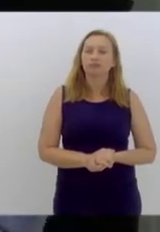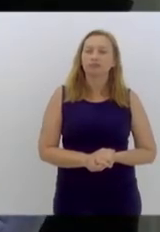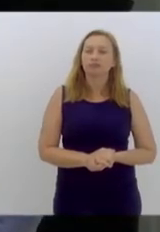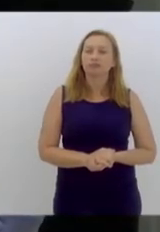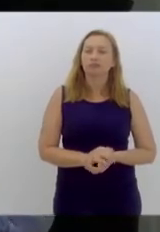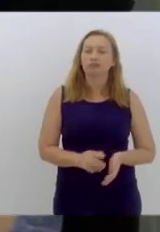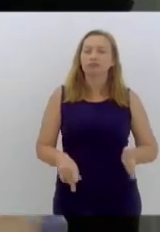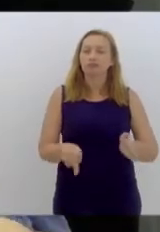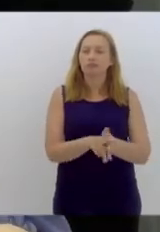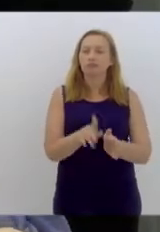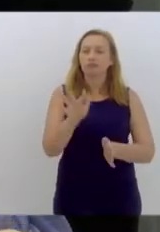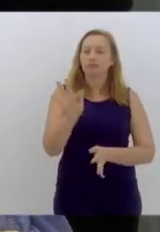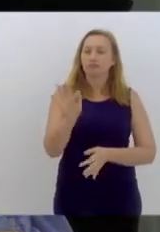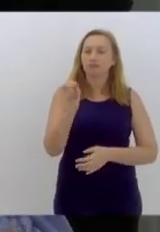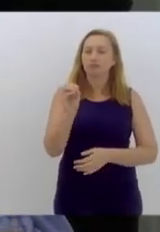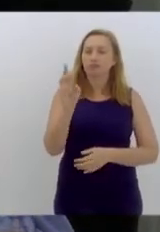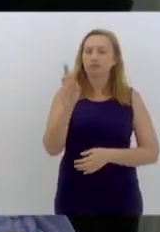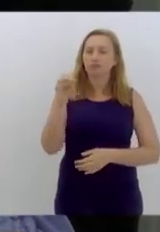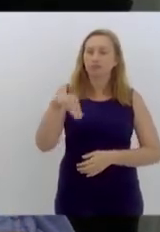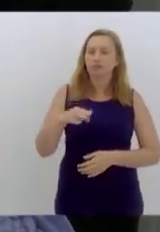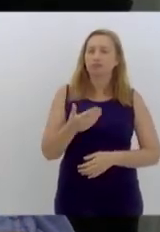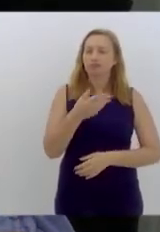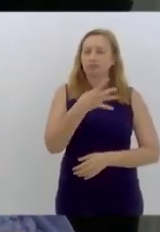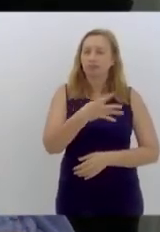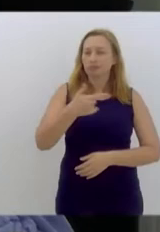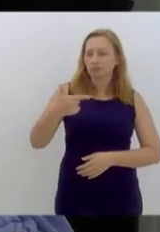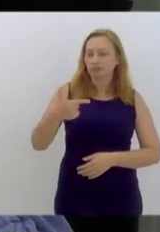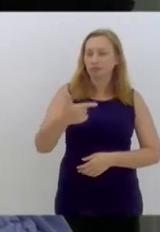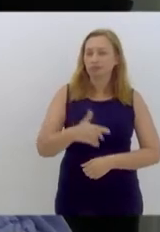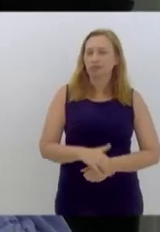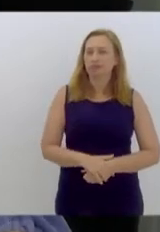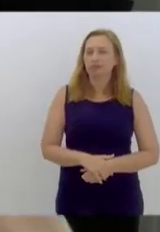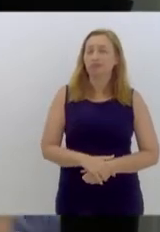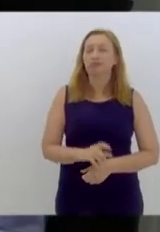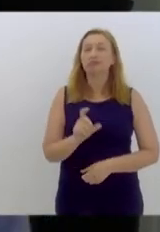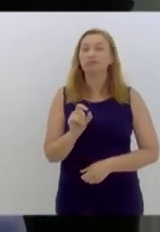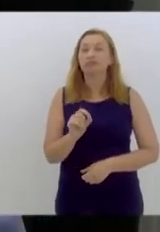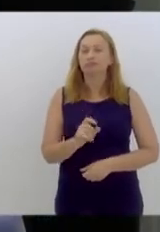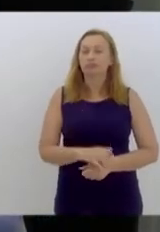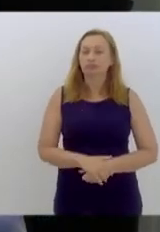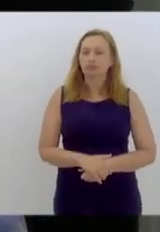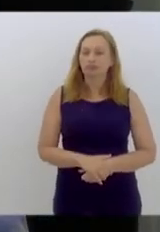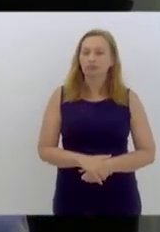fórum, são 42 membros do fórum, sabedores de que